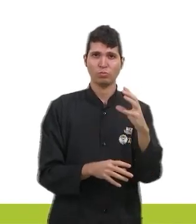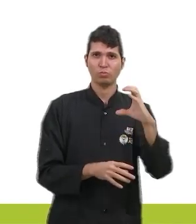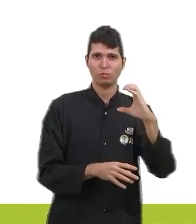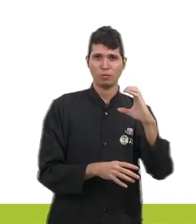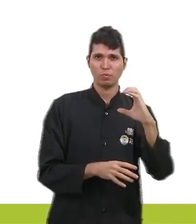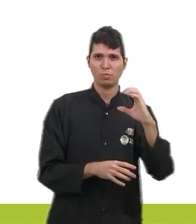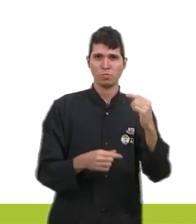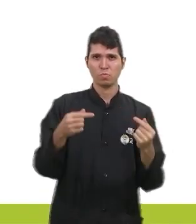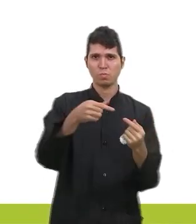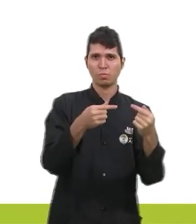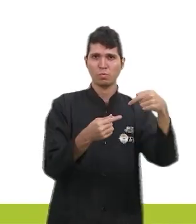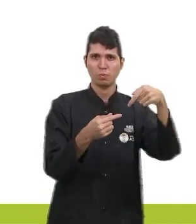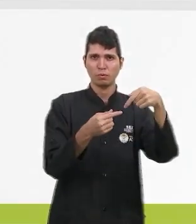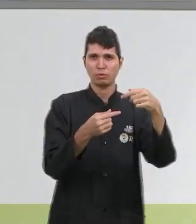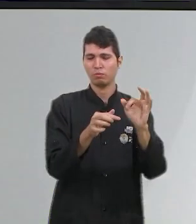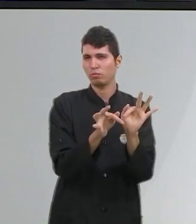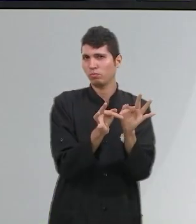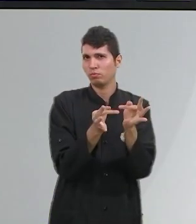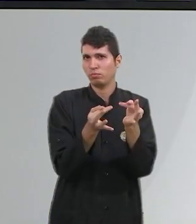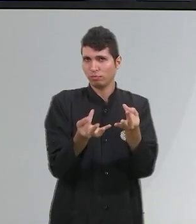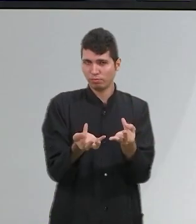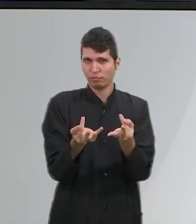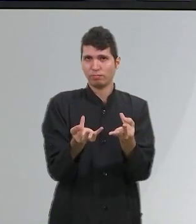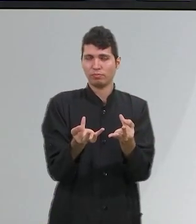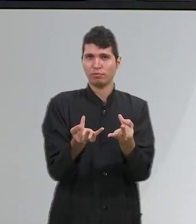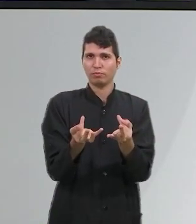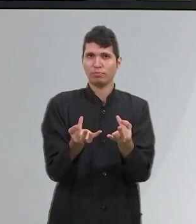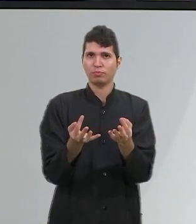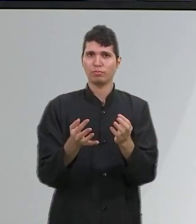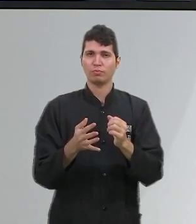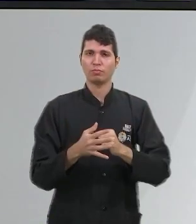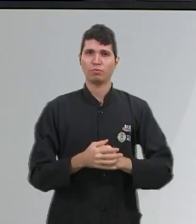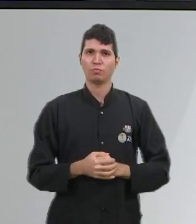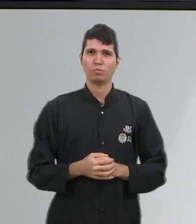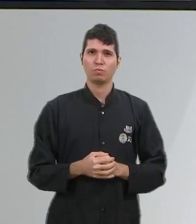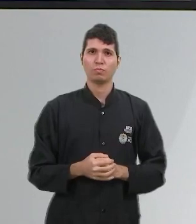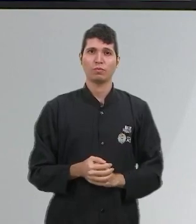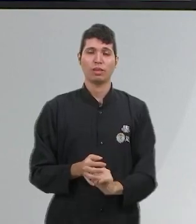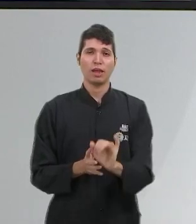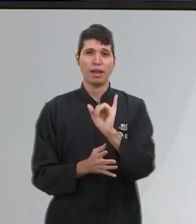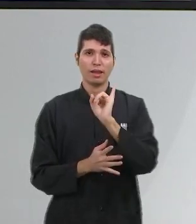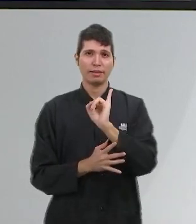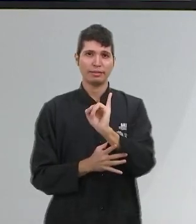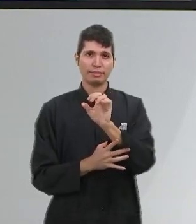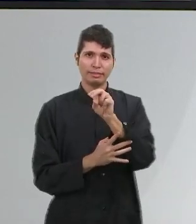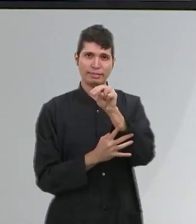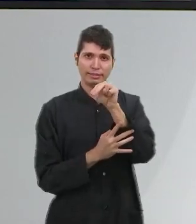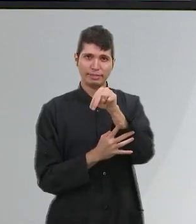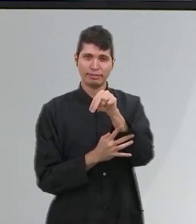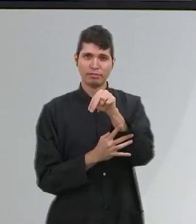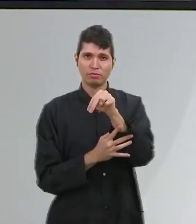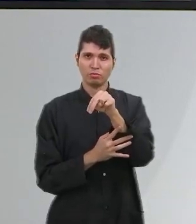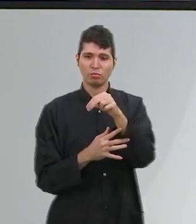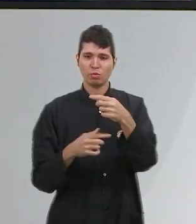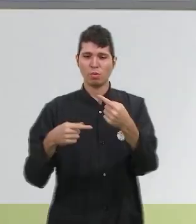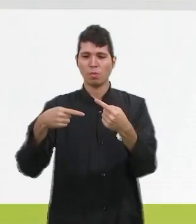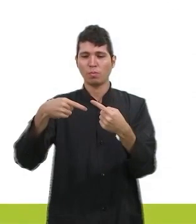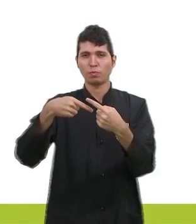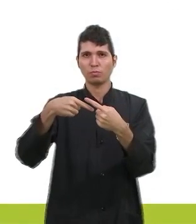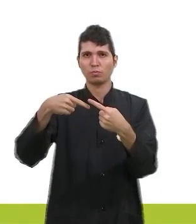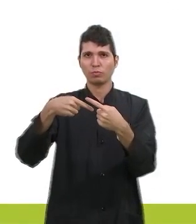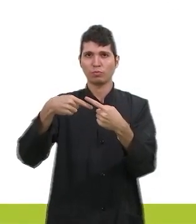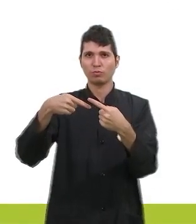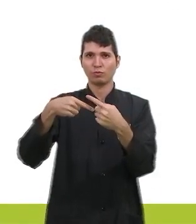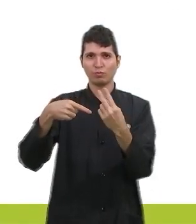apenas ligações simples, cadeia saturada. Cadeia insaturada, uma ligação dupla ali, ó,